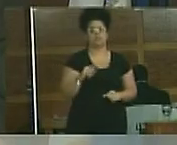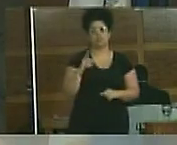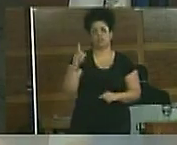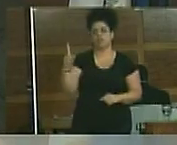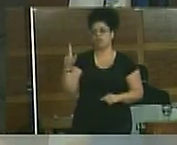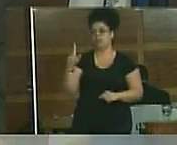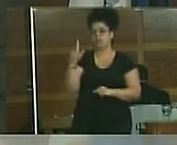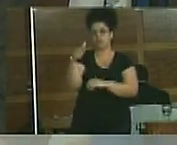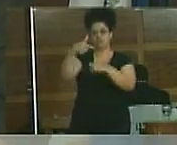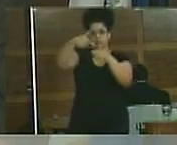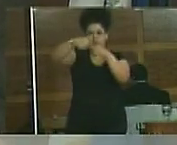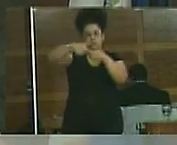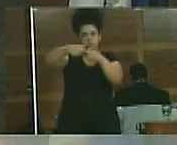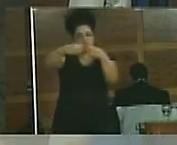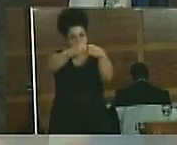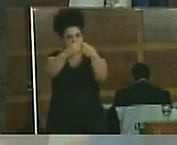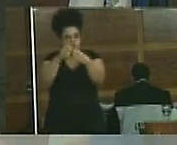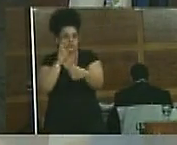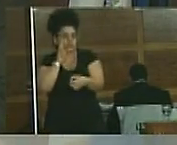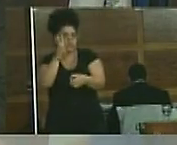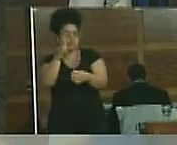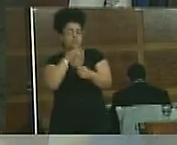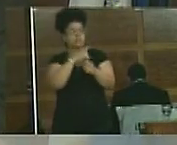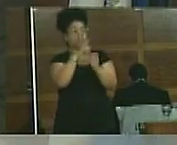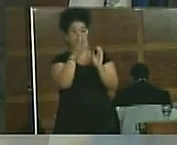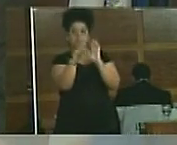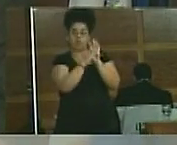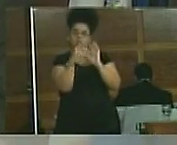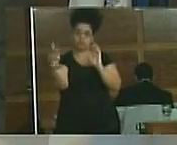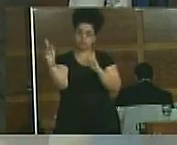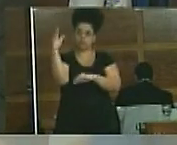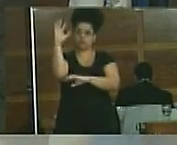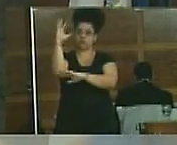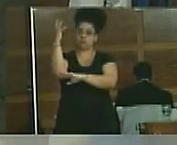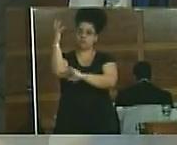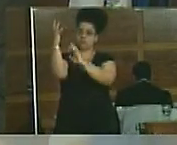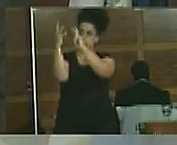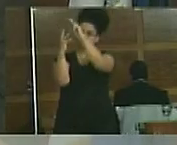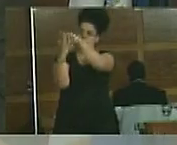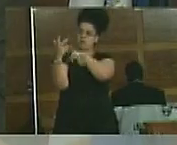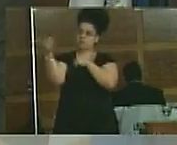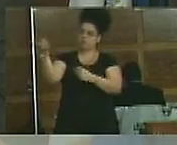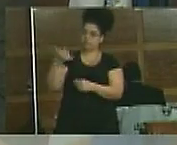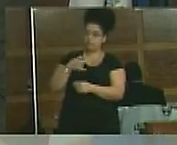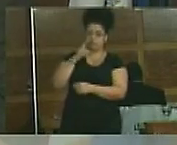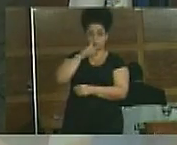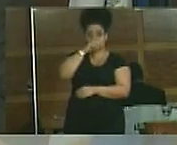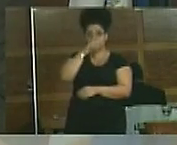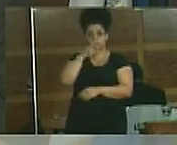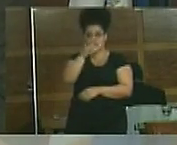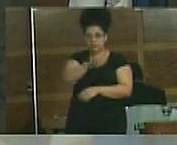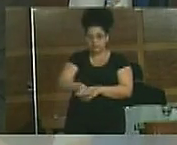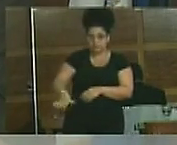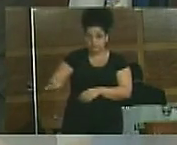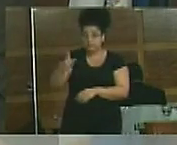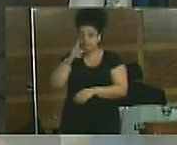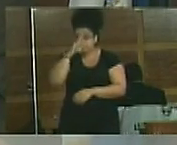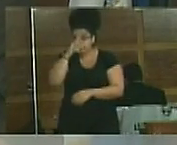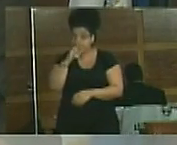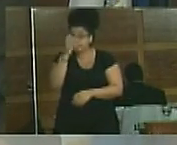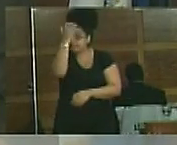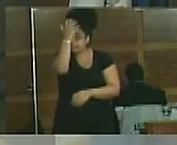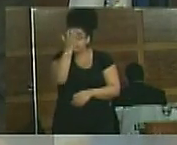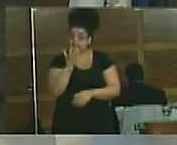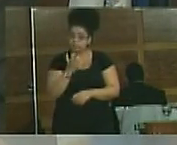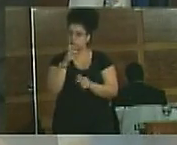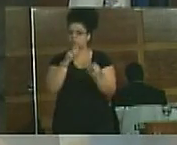gasolina, aqui do Teixaco. Foi até o proprietário do posto que me alertou do perigo ali. Ali é uma área de risco, é uma área que